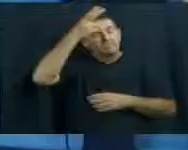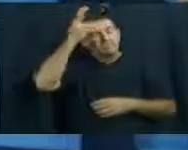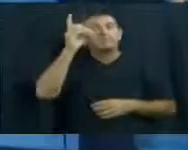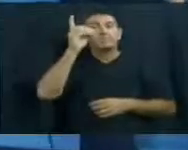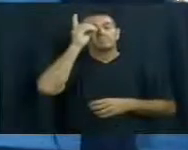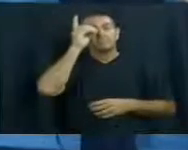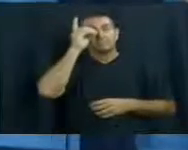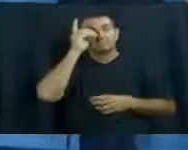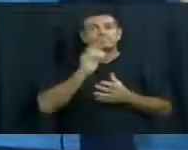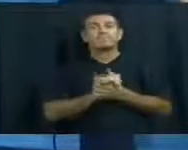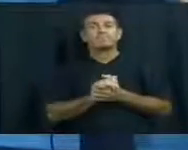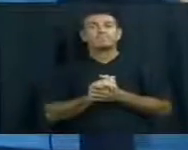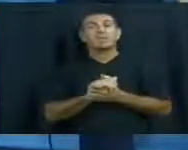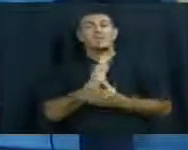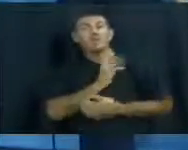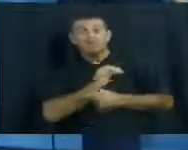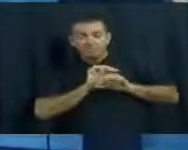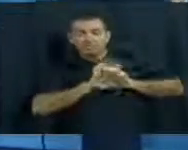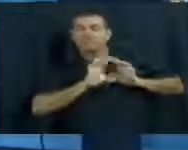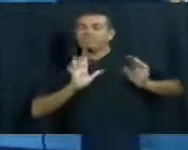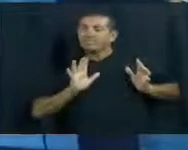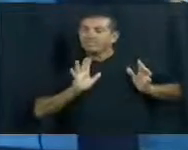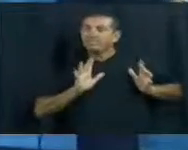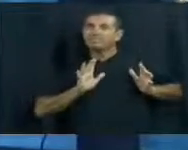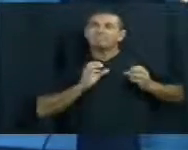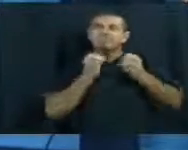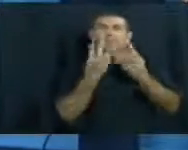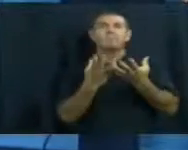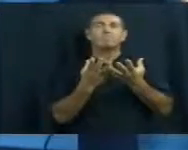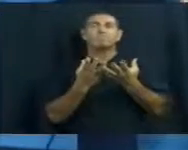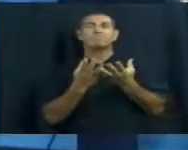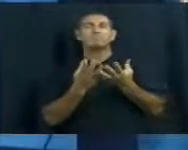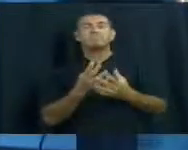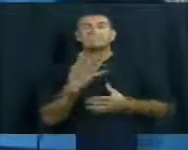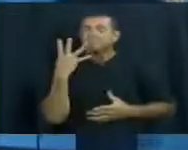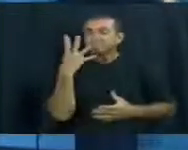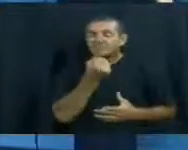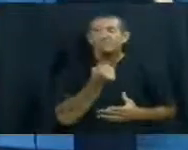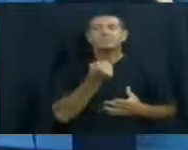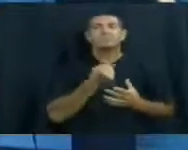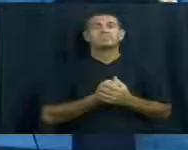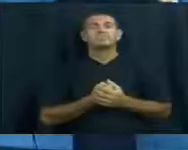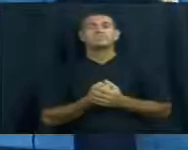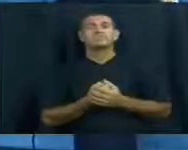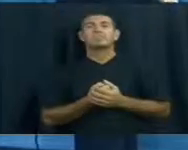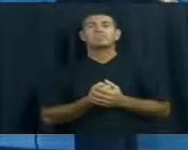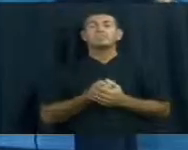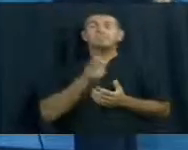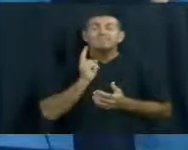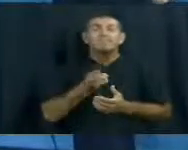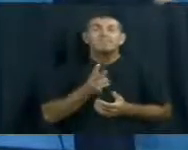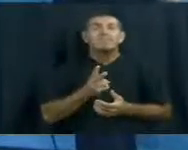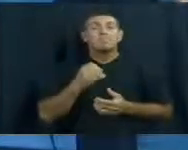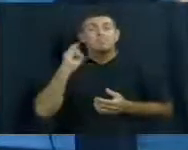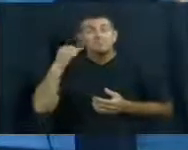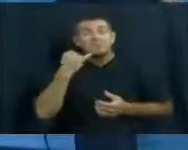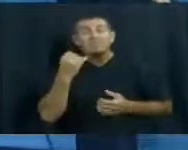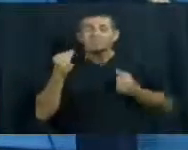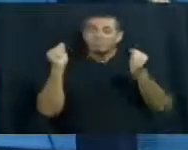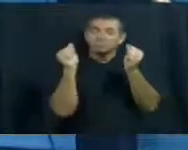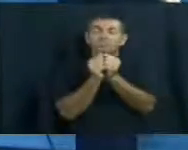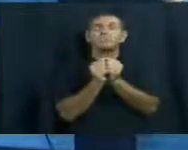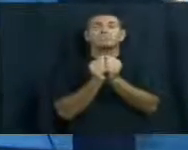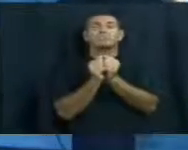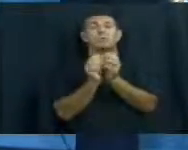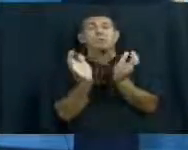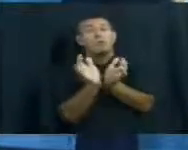para manter esse coração aberto, esse coração bacana, como digamos assim, e de manter sempre as oportunidades aí para a associação